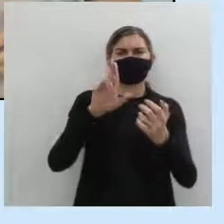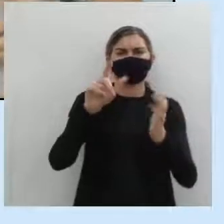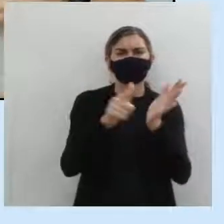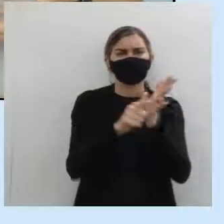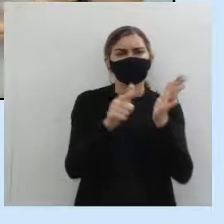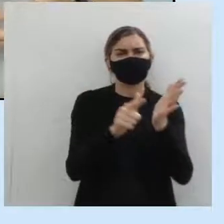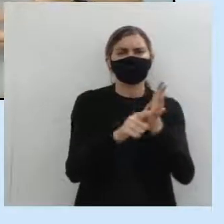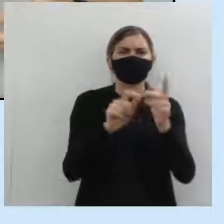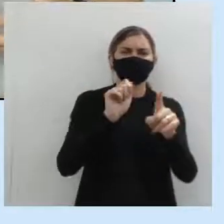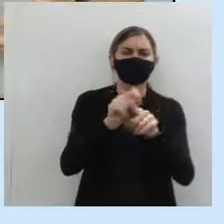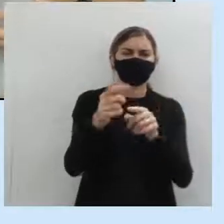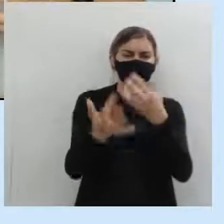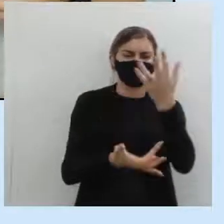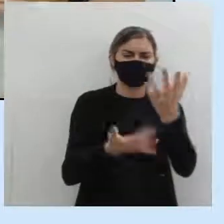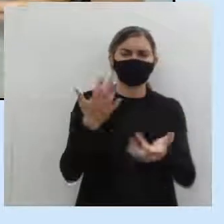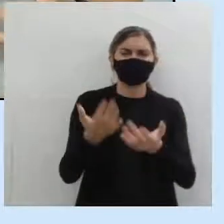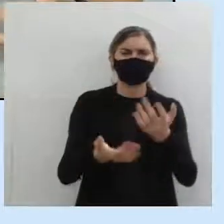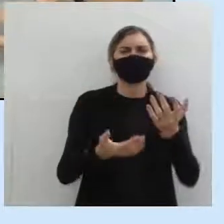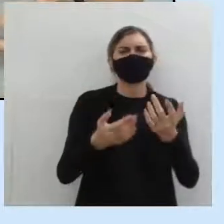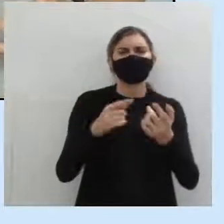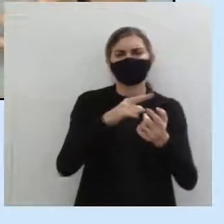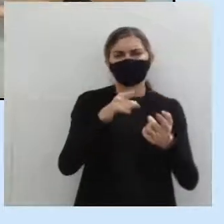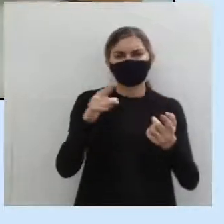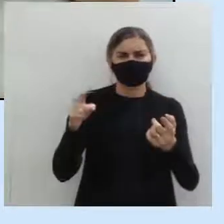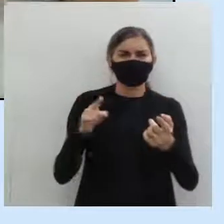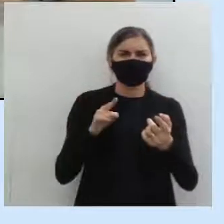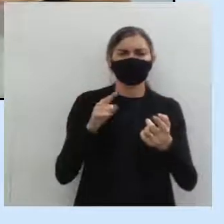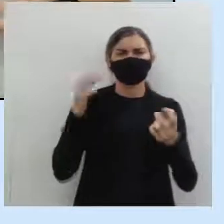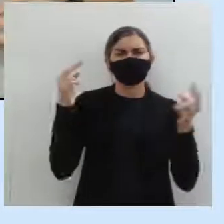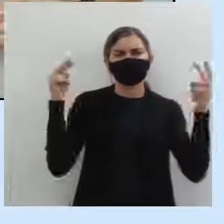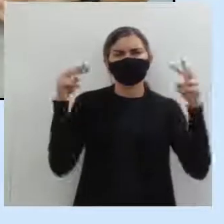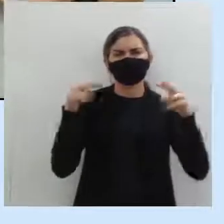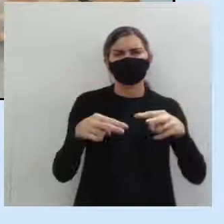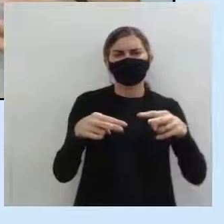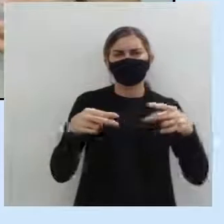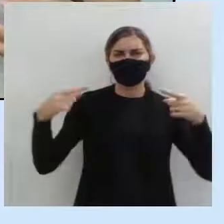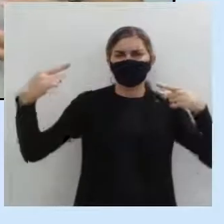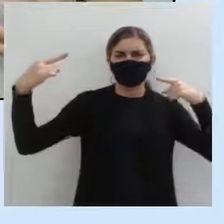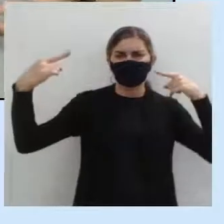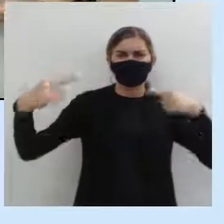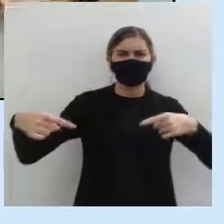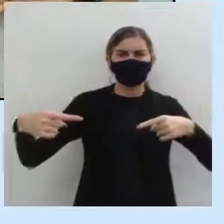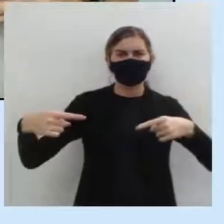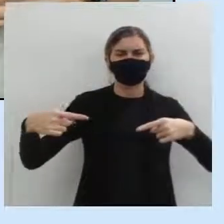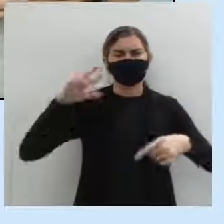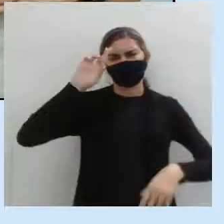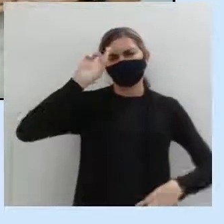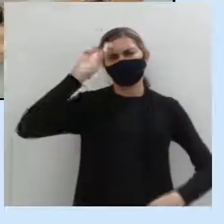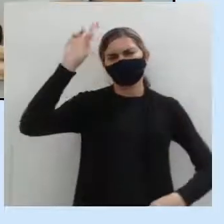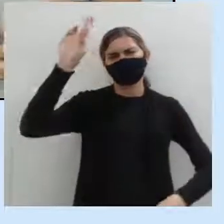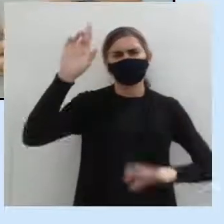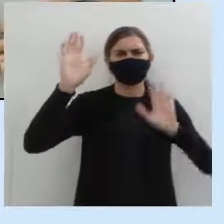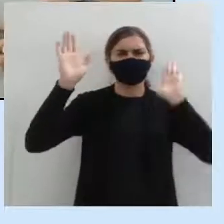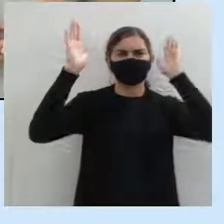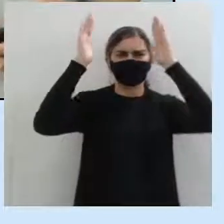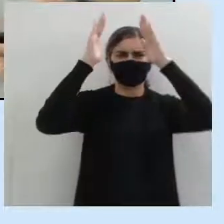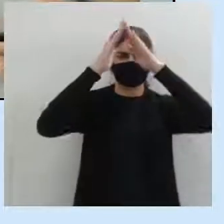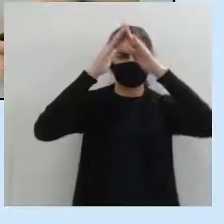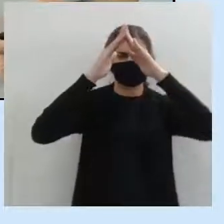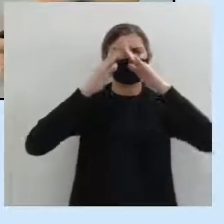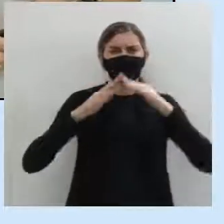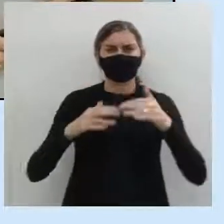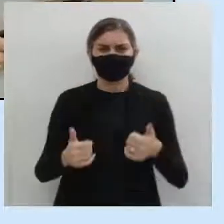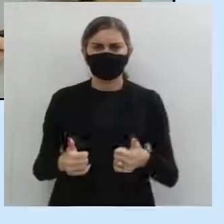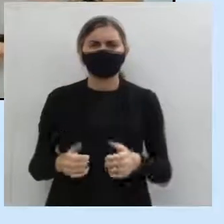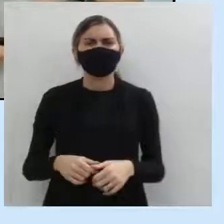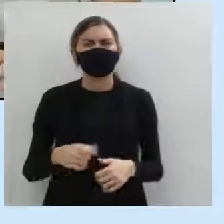Ele queimou, e esse gesto foi visto como uma afronta à autoridade do Papa. Tá